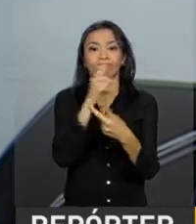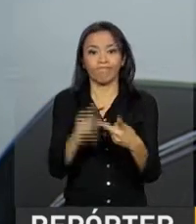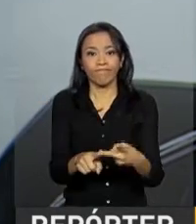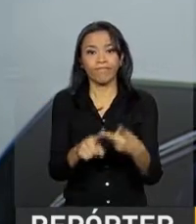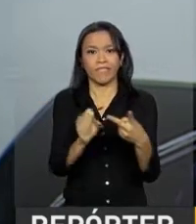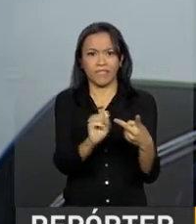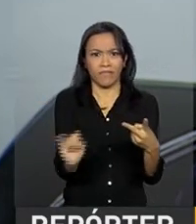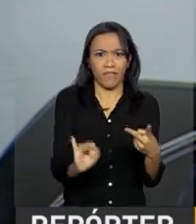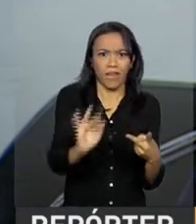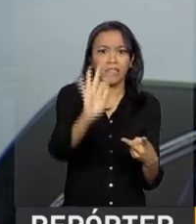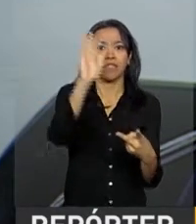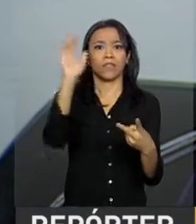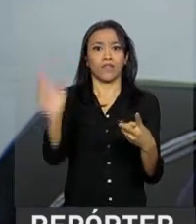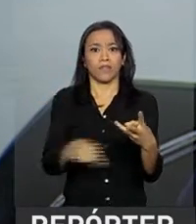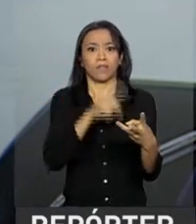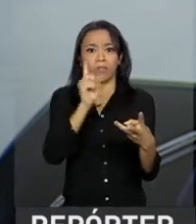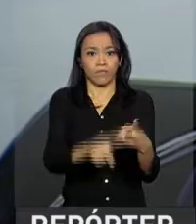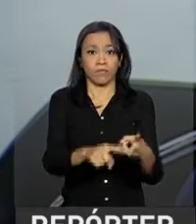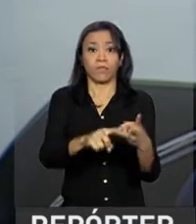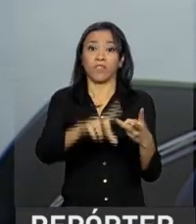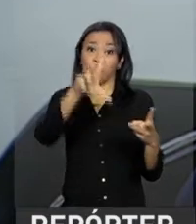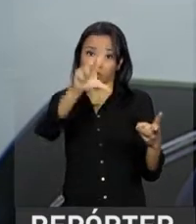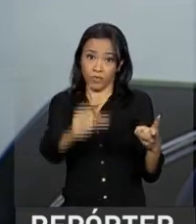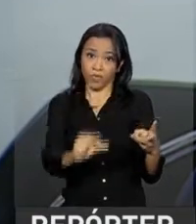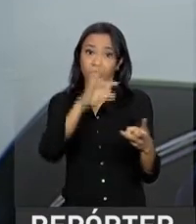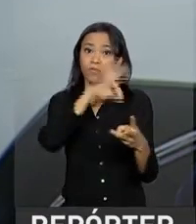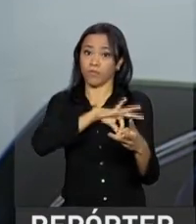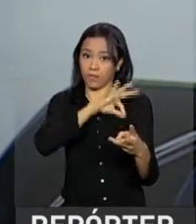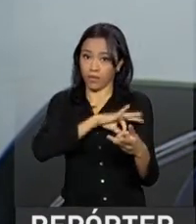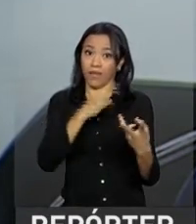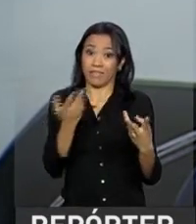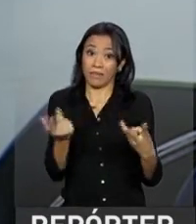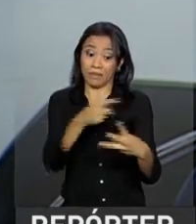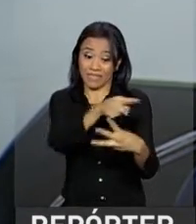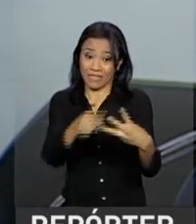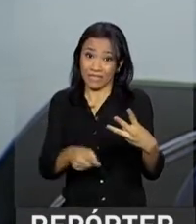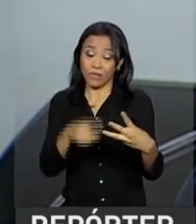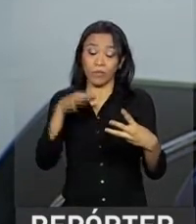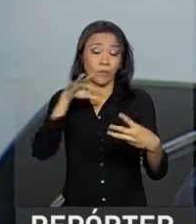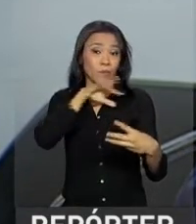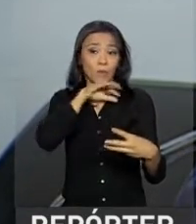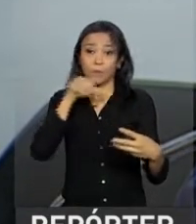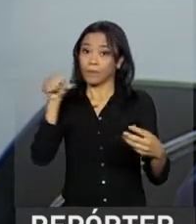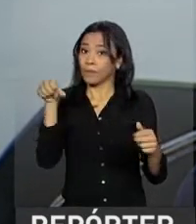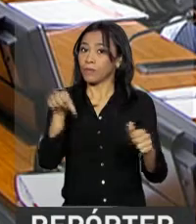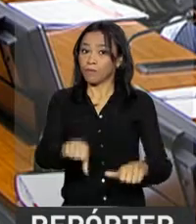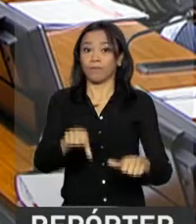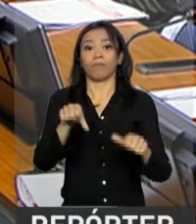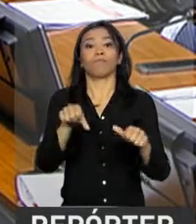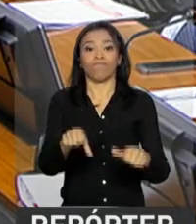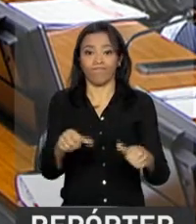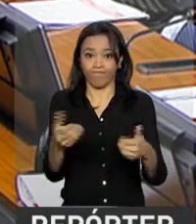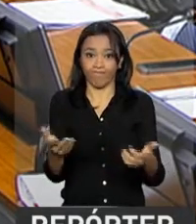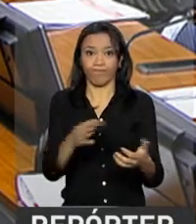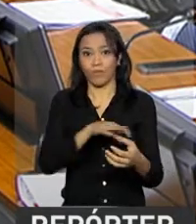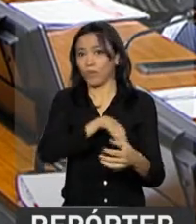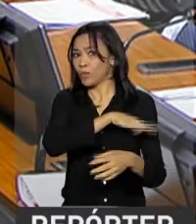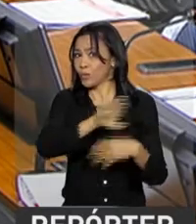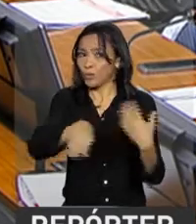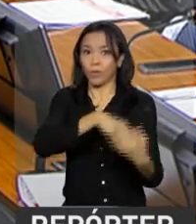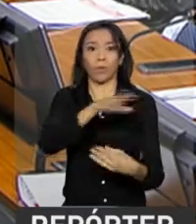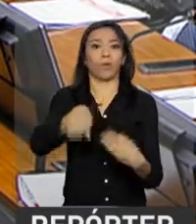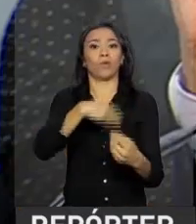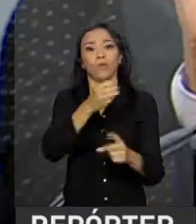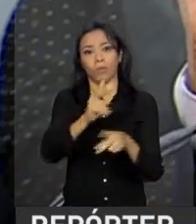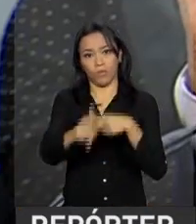da inflação, uma queda da renda. Portanto, isso prejudica, em última análise, toda a